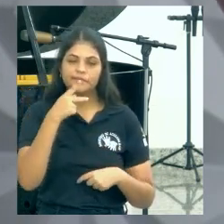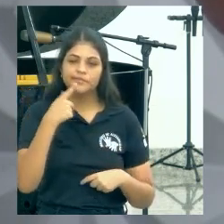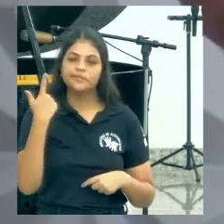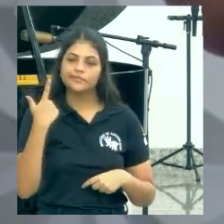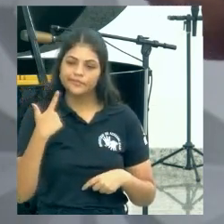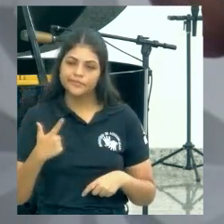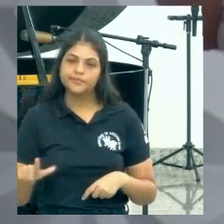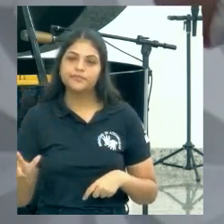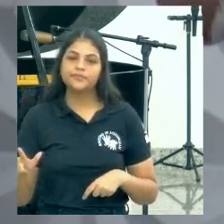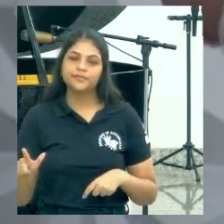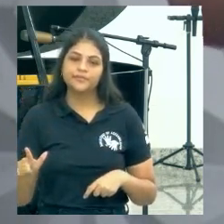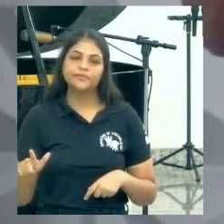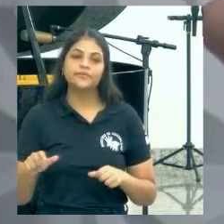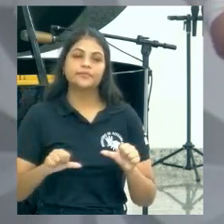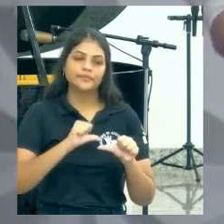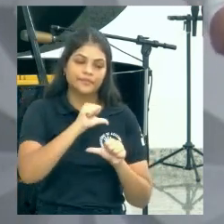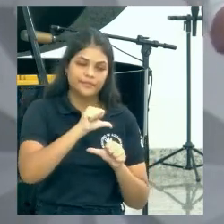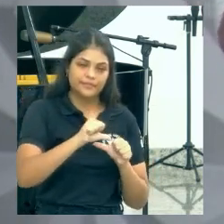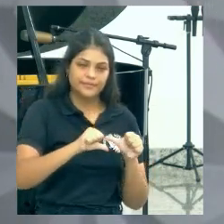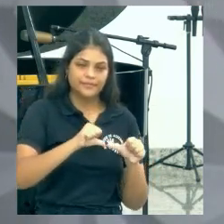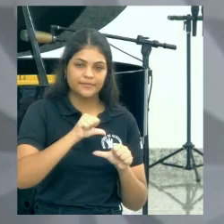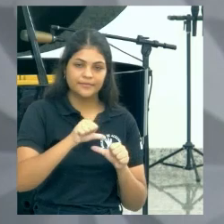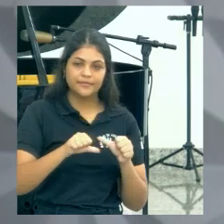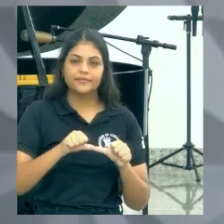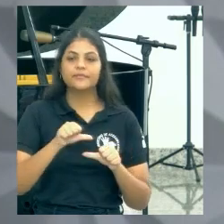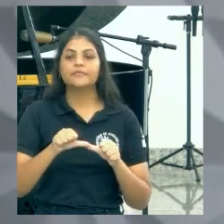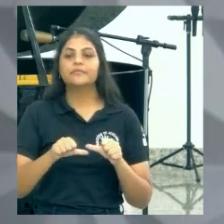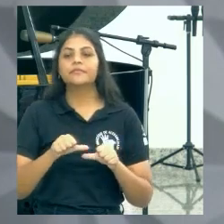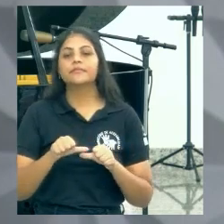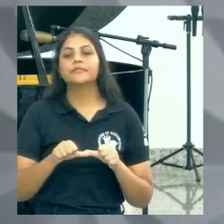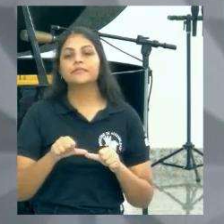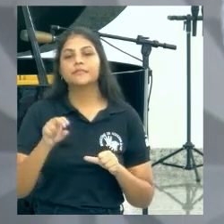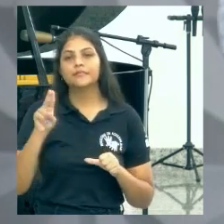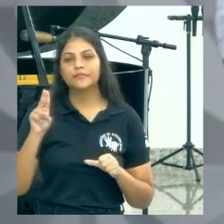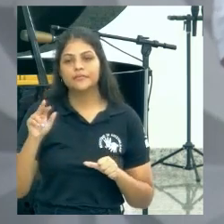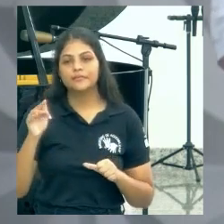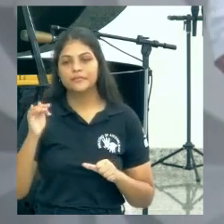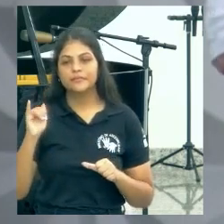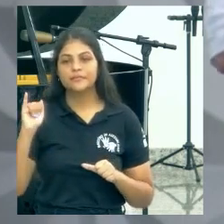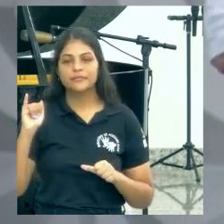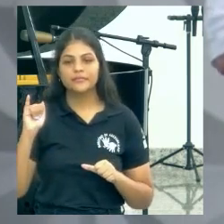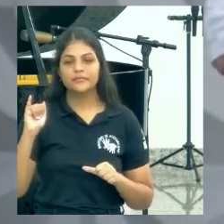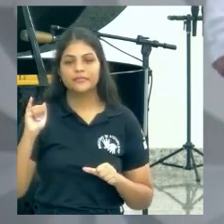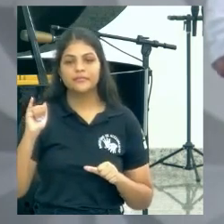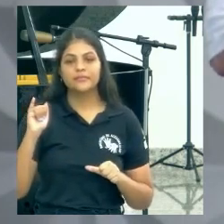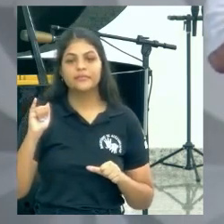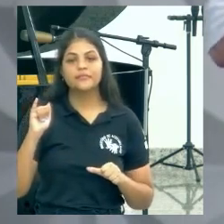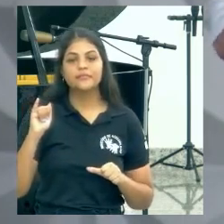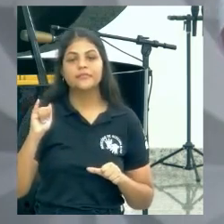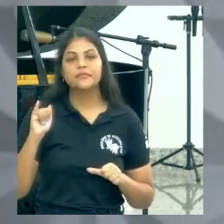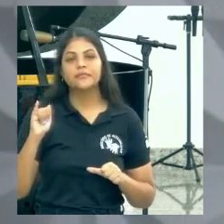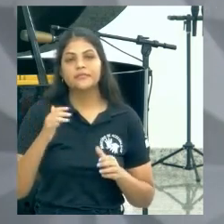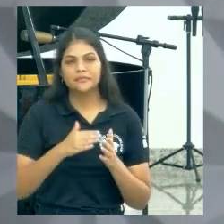transferir Davi para a UTI geral. Davi estava na UTI pediátrica.